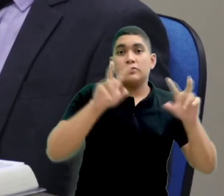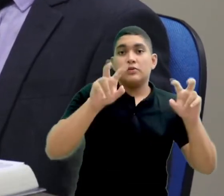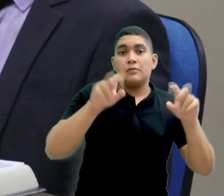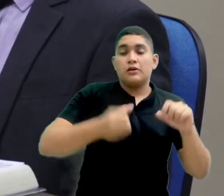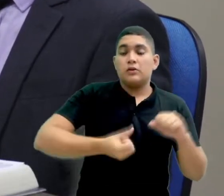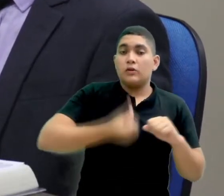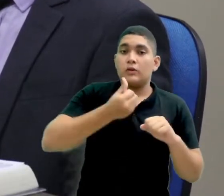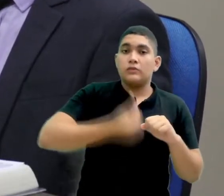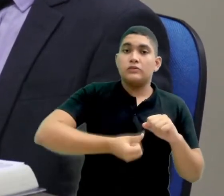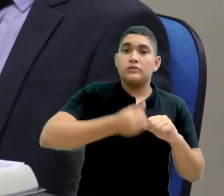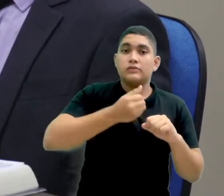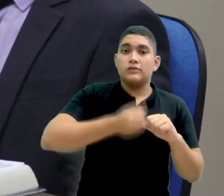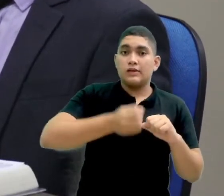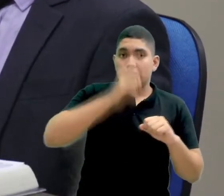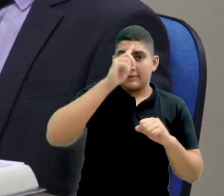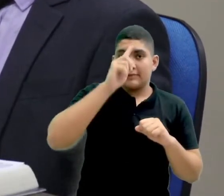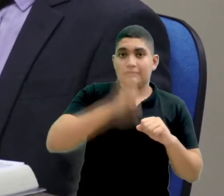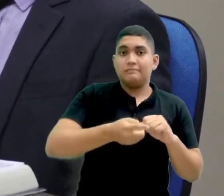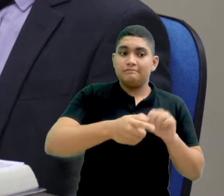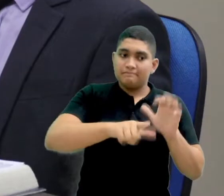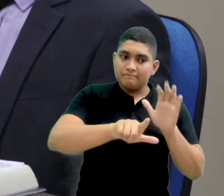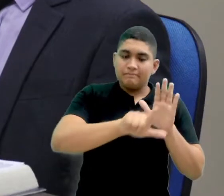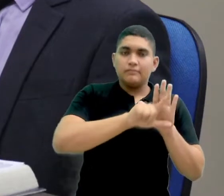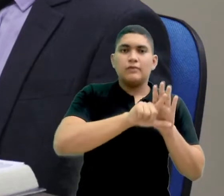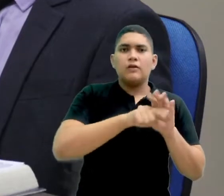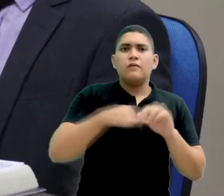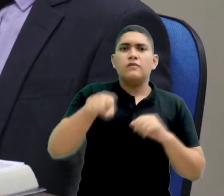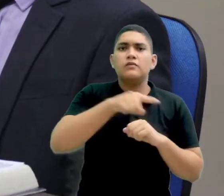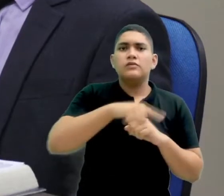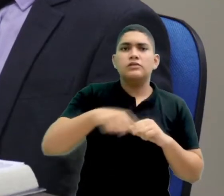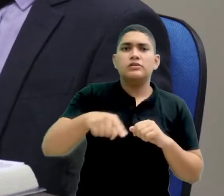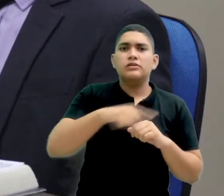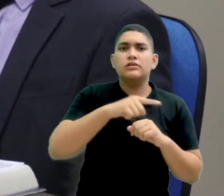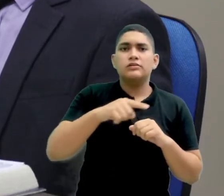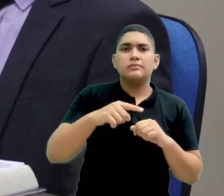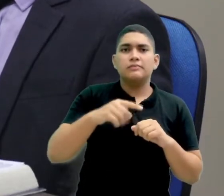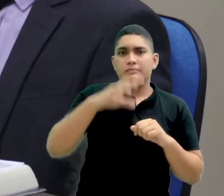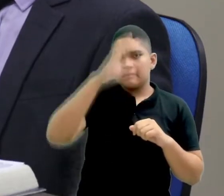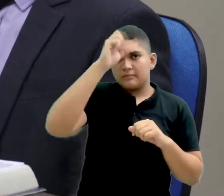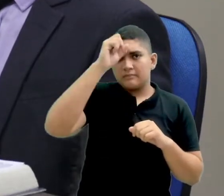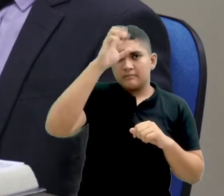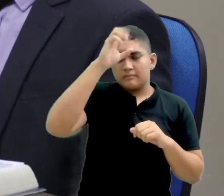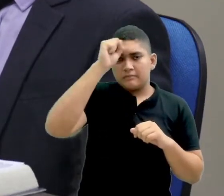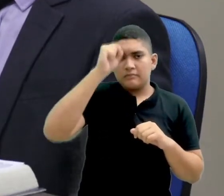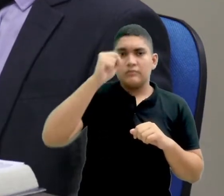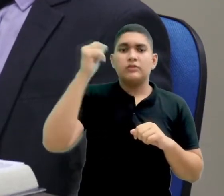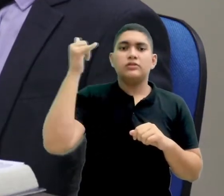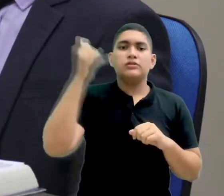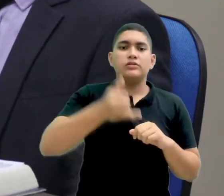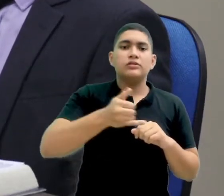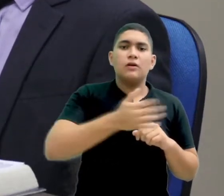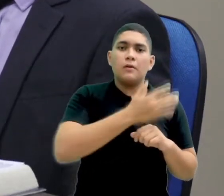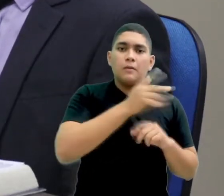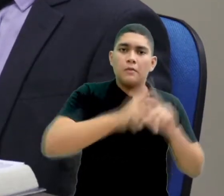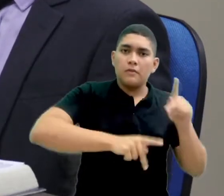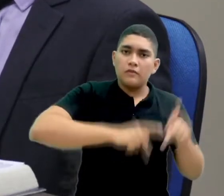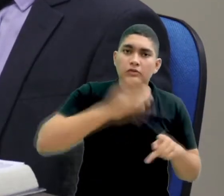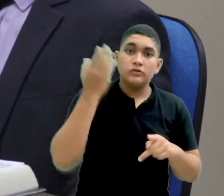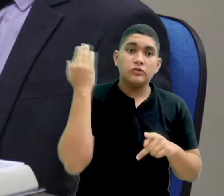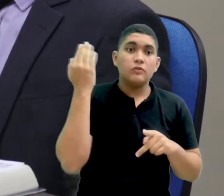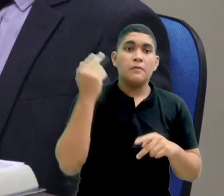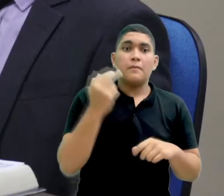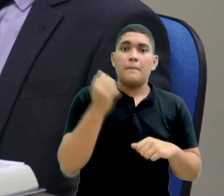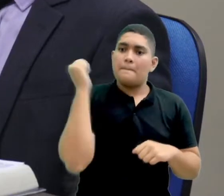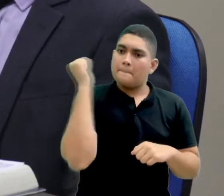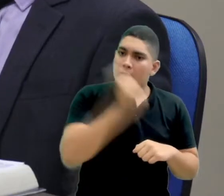mandamento, quando ele diz: ouviste o que foi dito aos antigos, não matarás. E o objetivo dessa